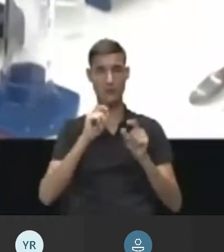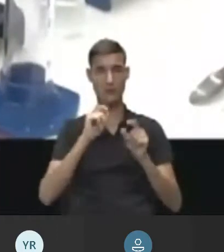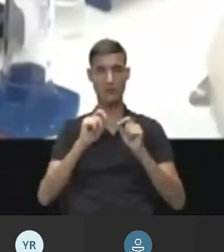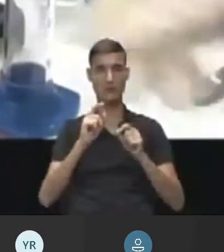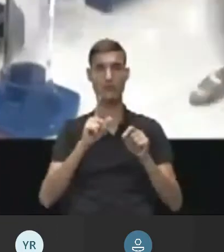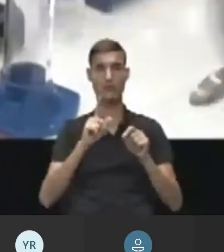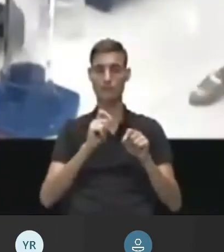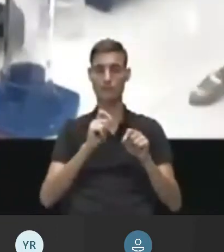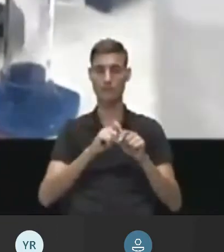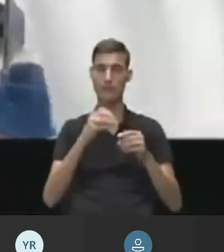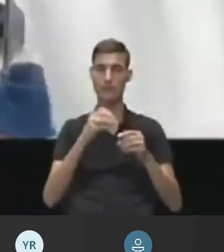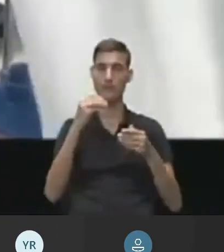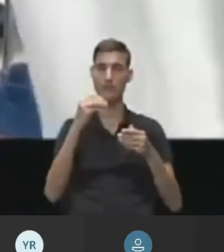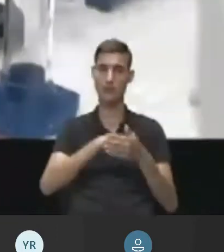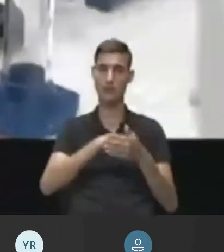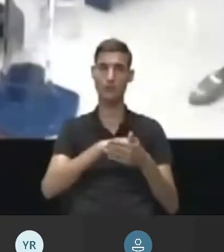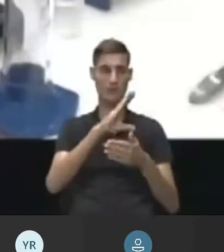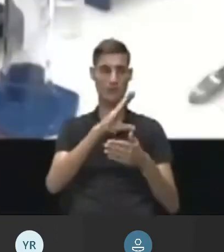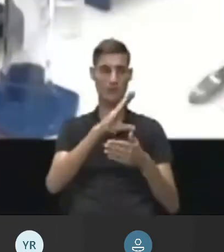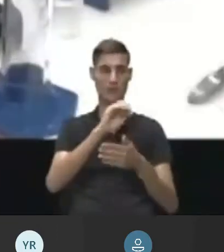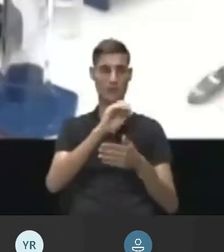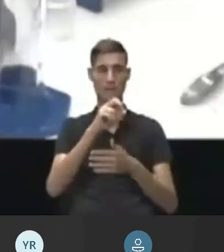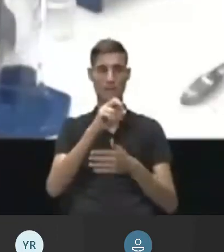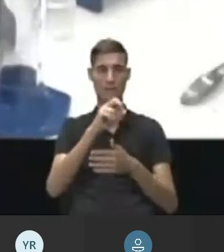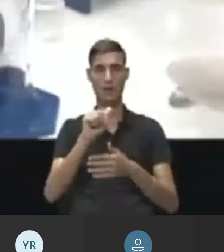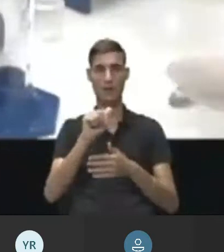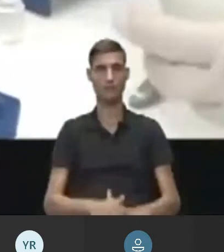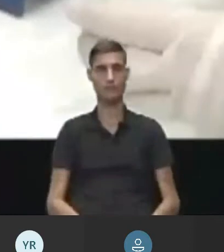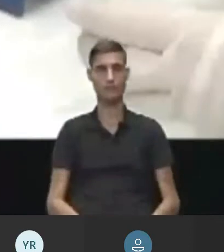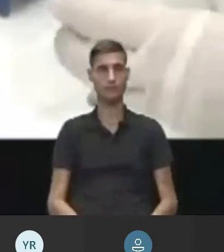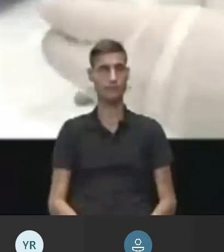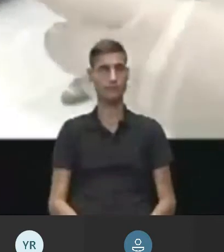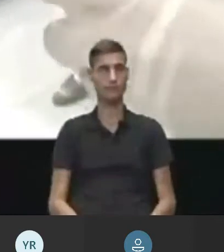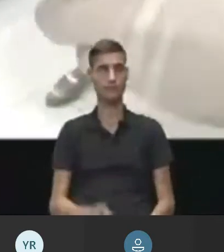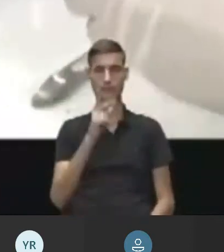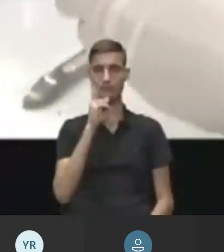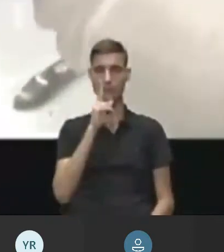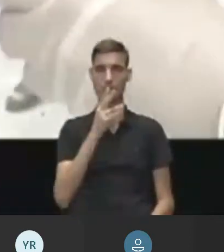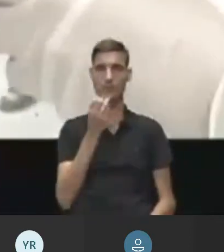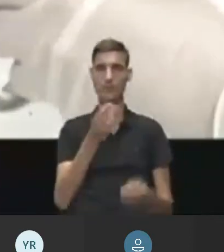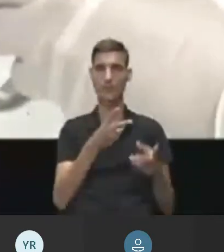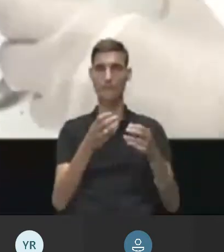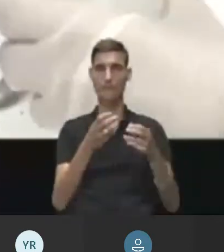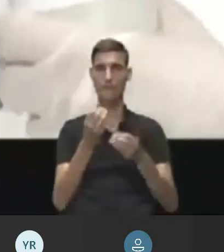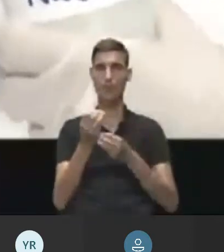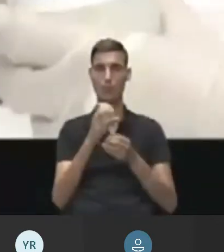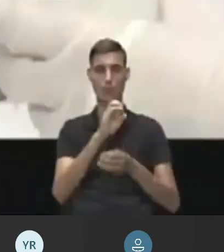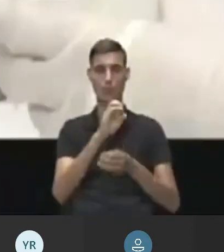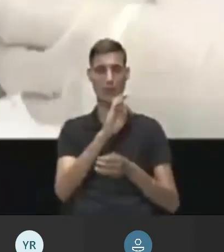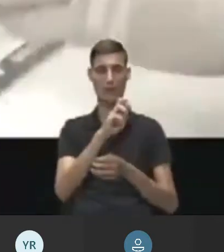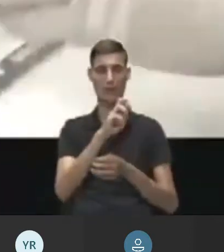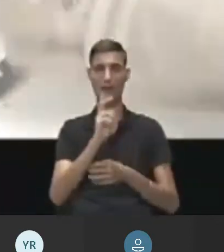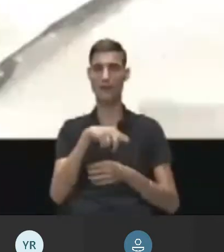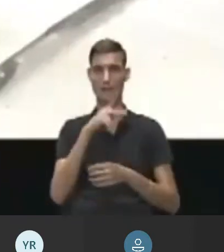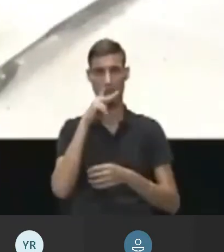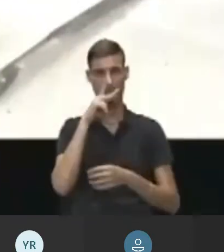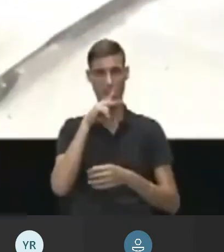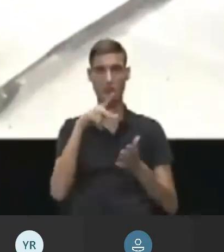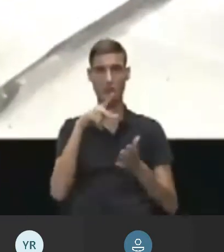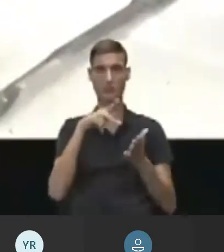substância para reagir novamente para a gente fazer a nossa segunda amostra. Nesse caso aí ela está colocando o NaOH,